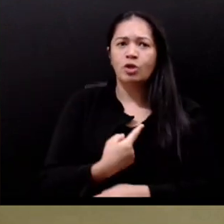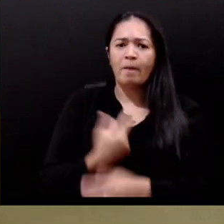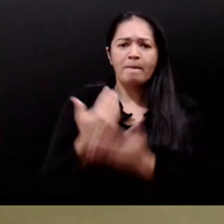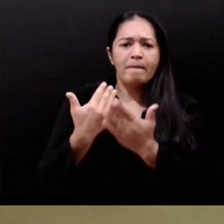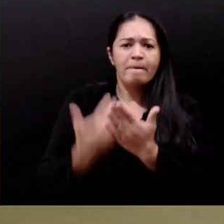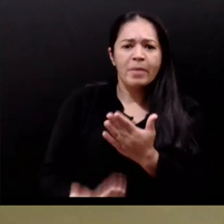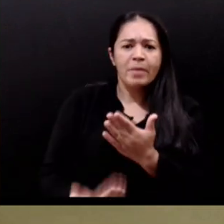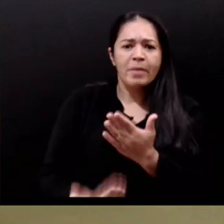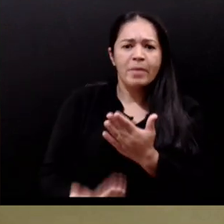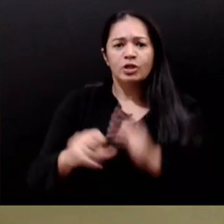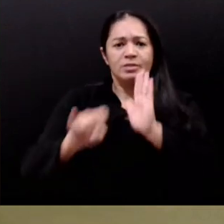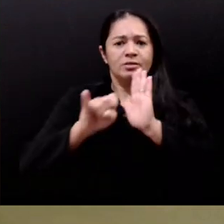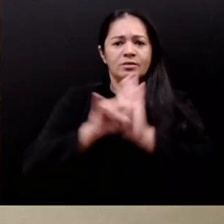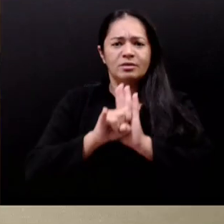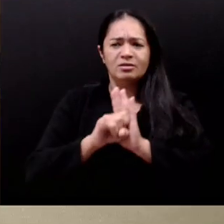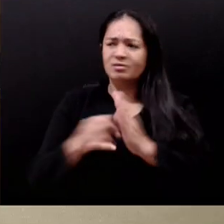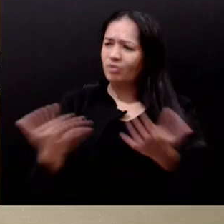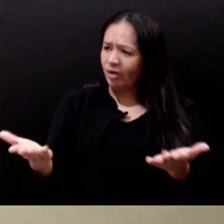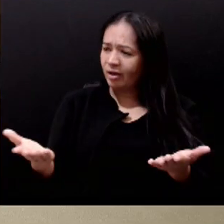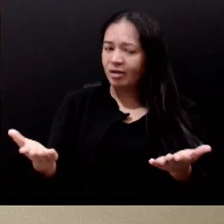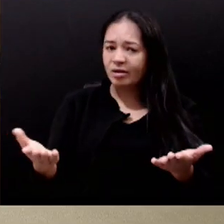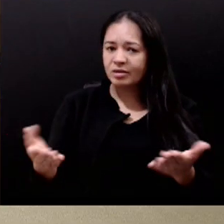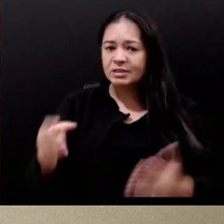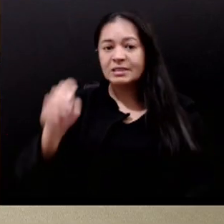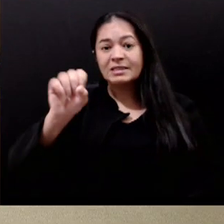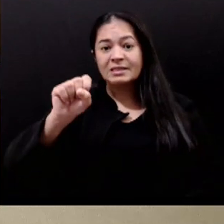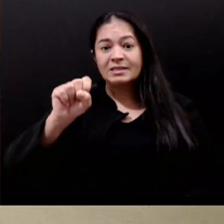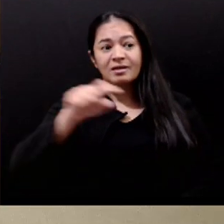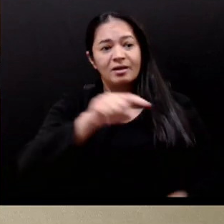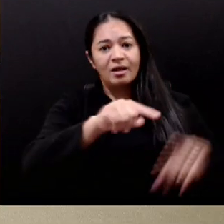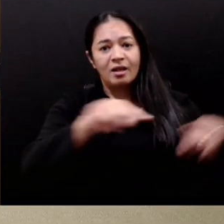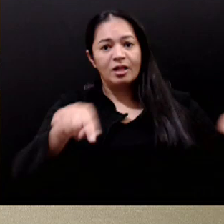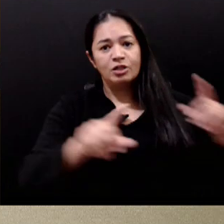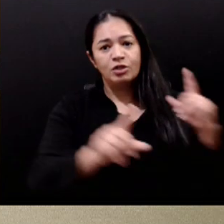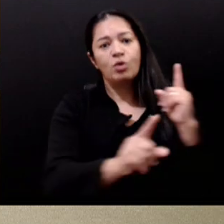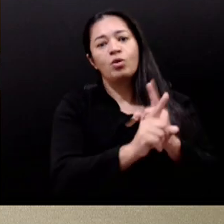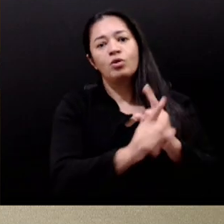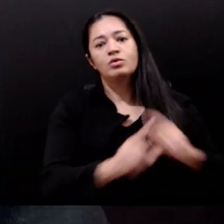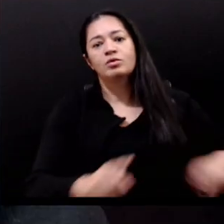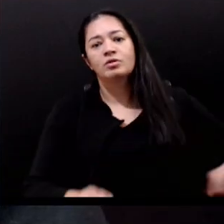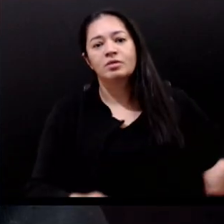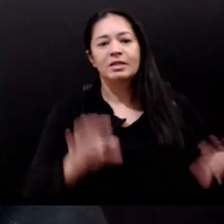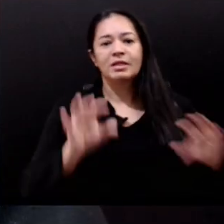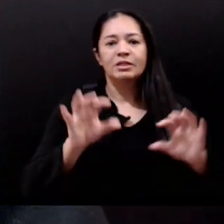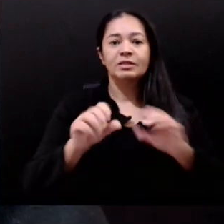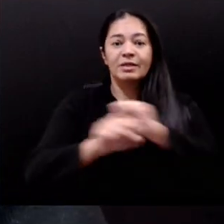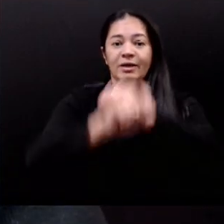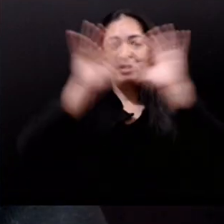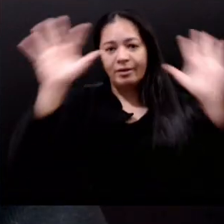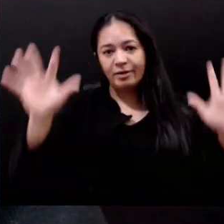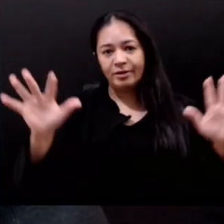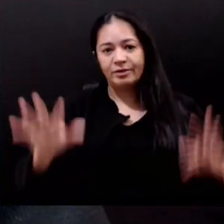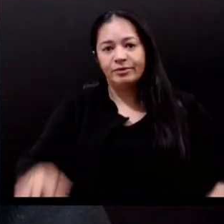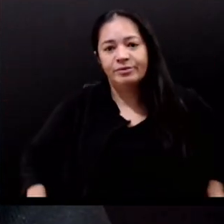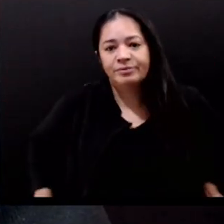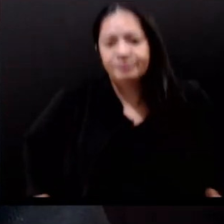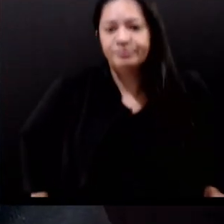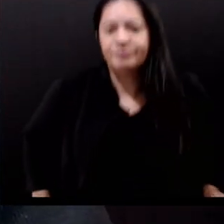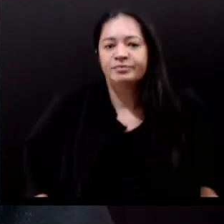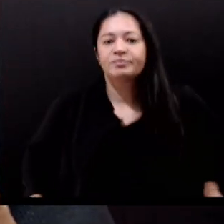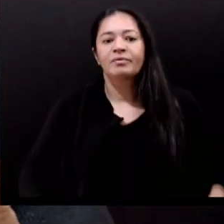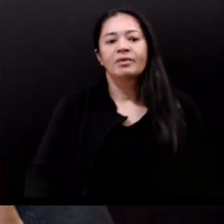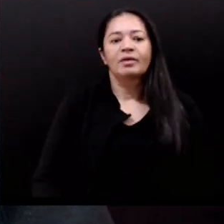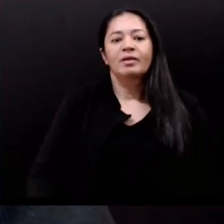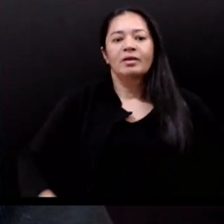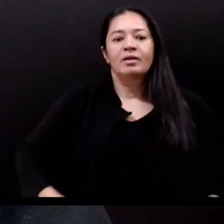é, Robson? Exatamente, na clínica, né, isso é muito bom, isso fica muito claro, né? Isso Uhum. não fica voltado somente à questão